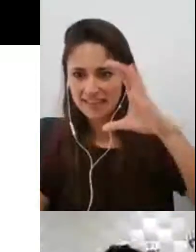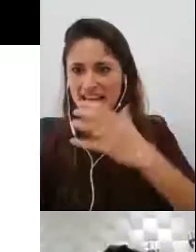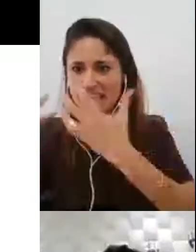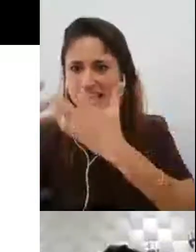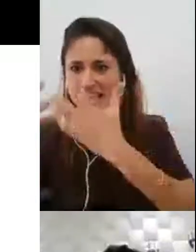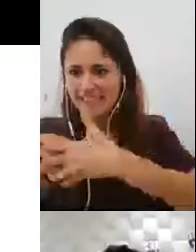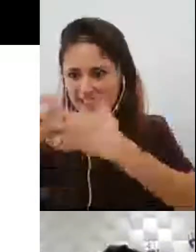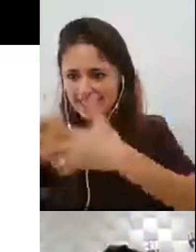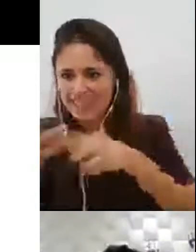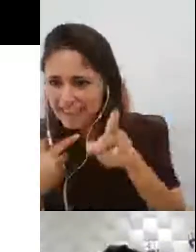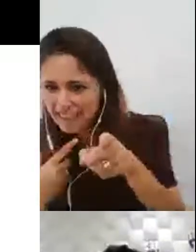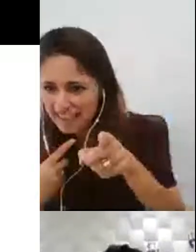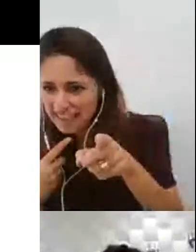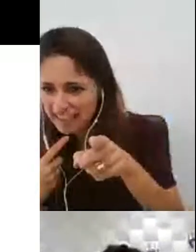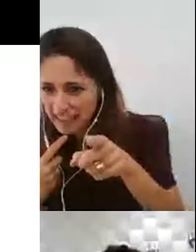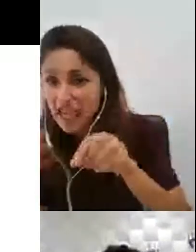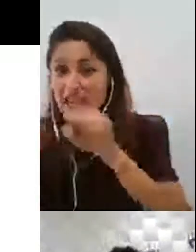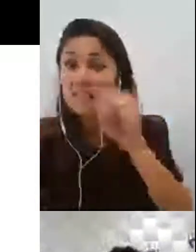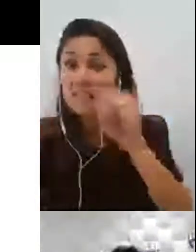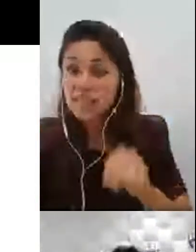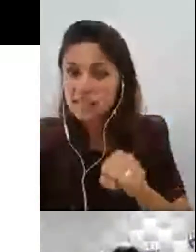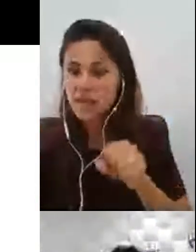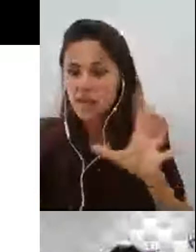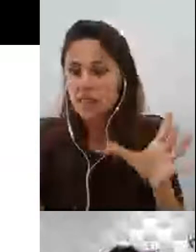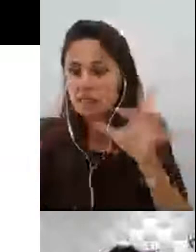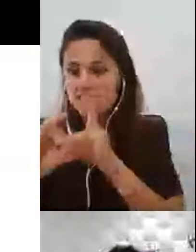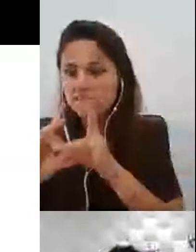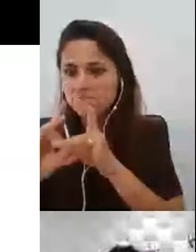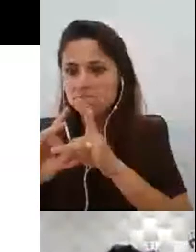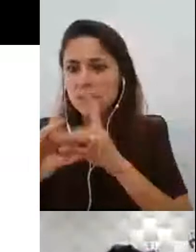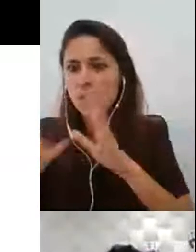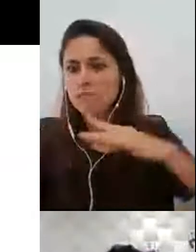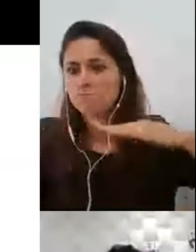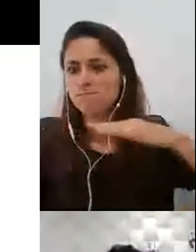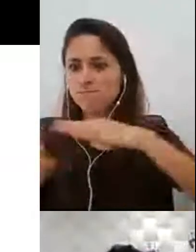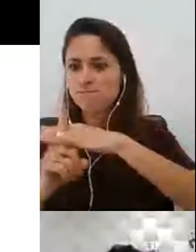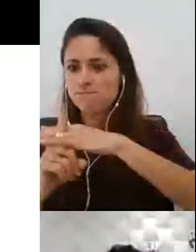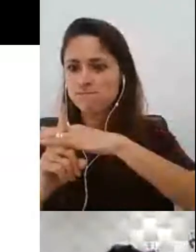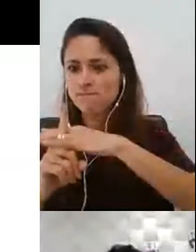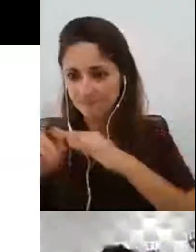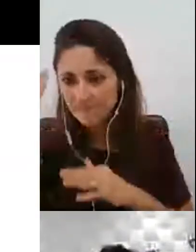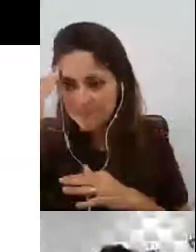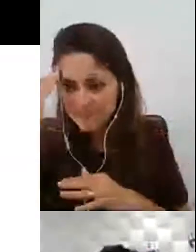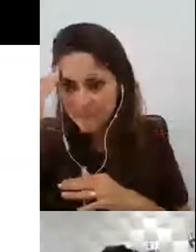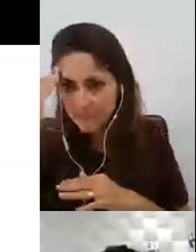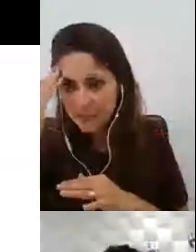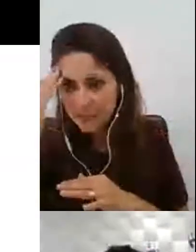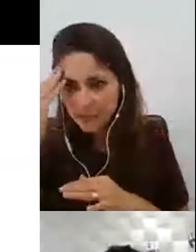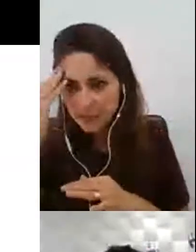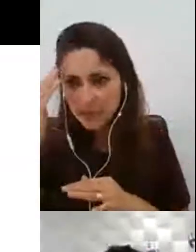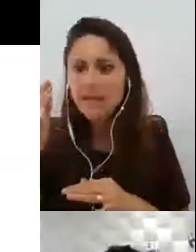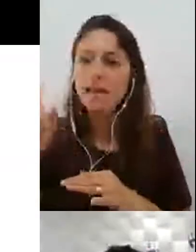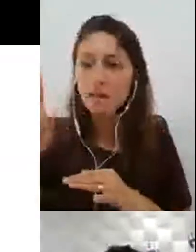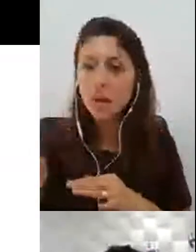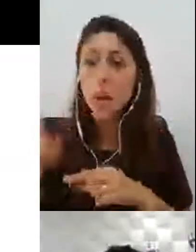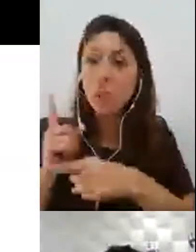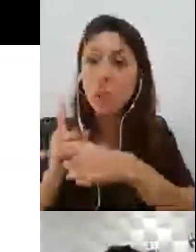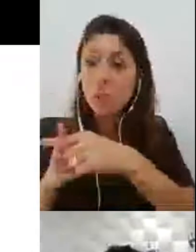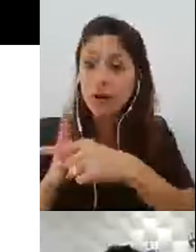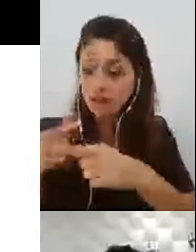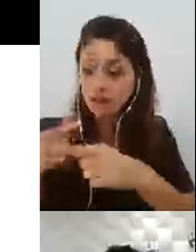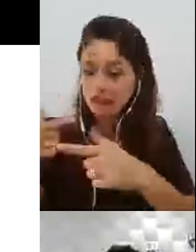sistemas apenas de uma forma, de células unitárias. Eu consiga fazer um processo de manufatura tal